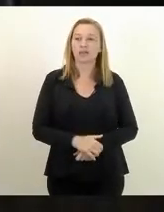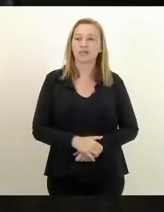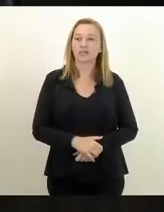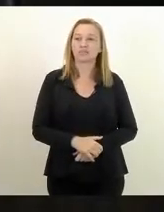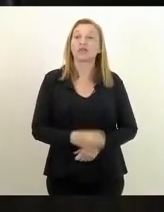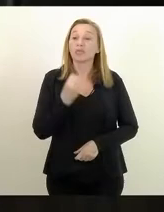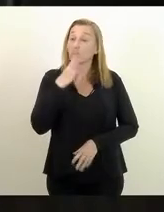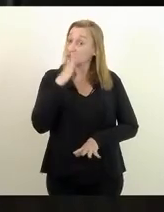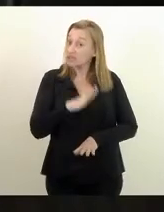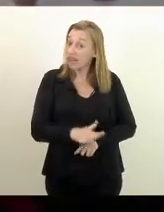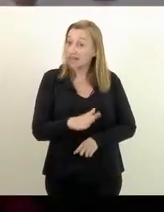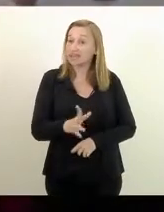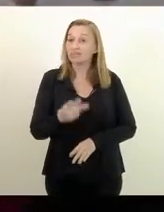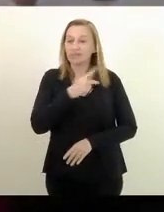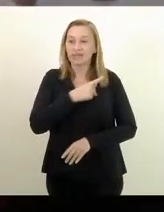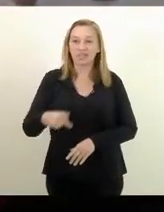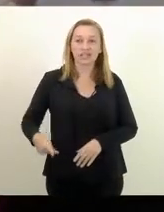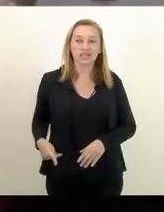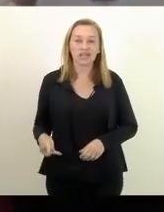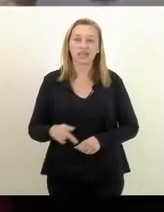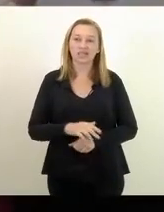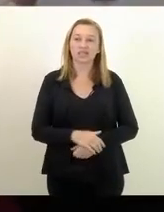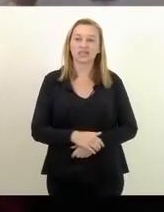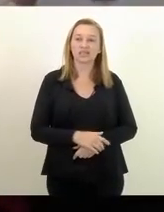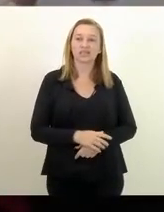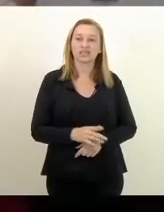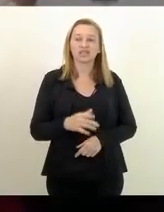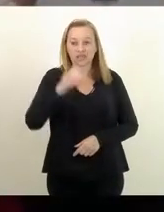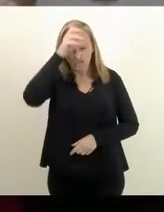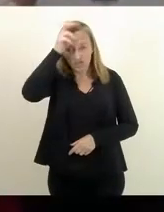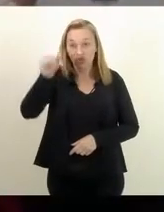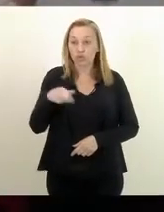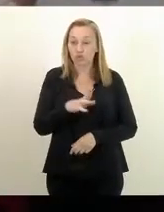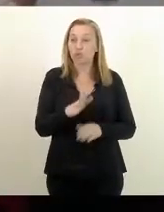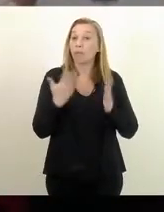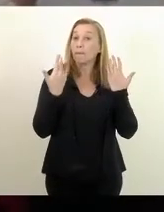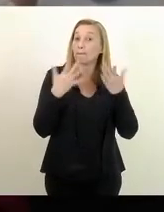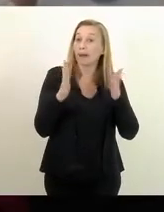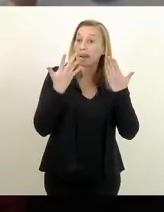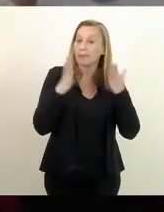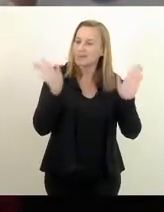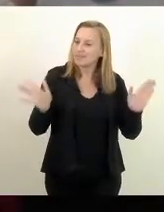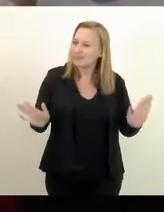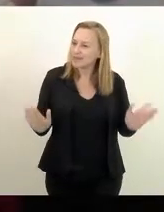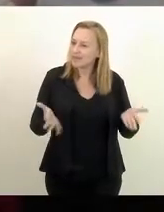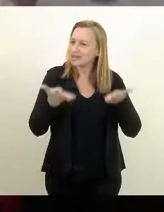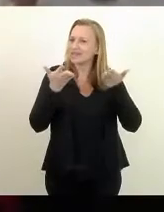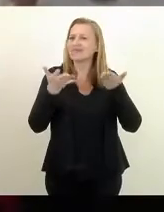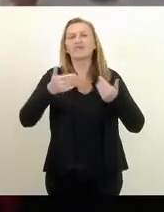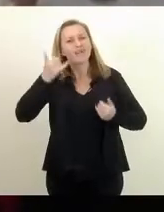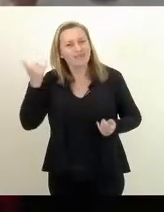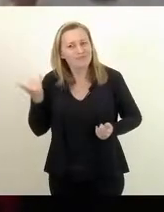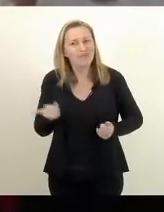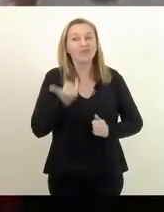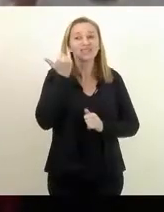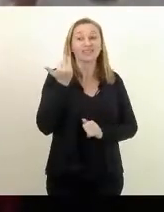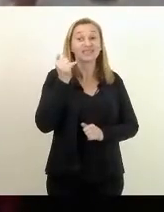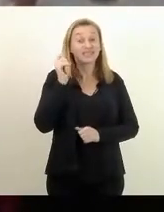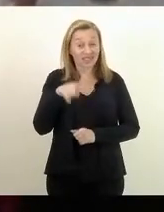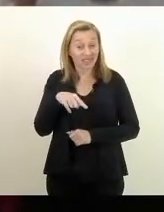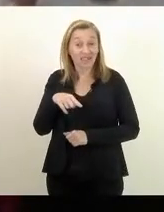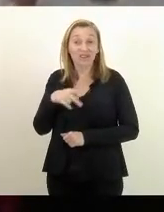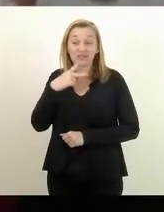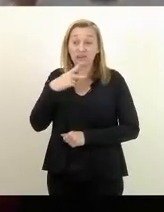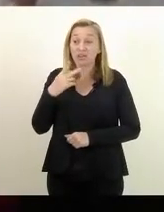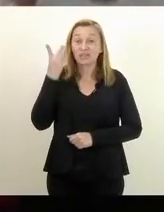Boa tarde, presidenta interina deputada Tia Ju. Parabéns pela iniciativa que é fundamental. como disse aqui